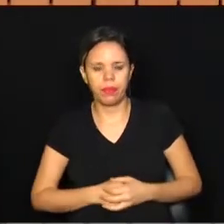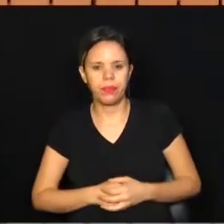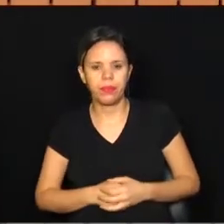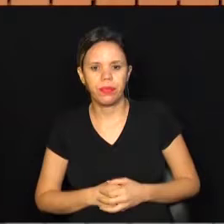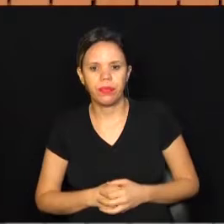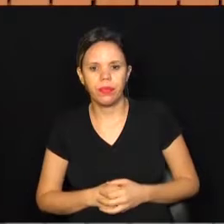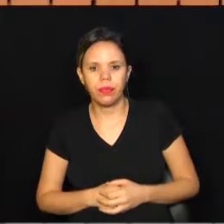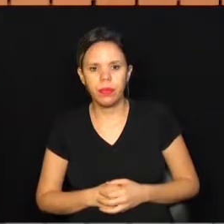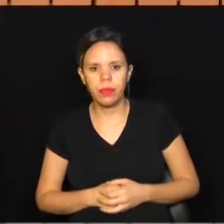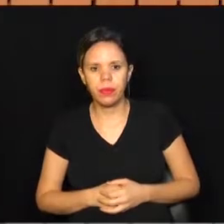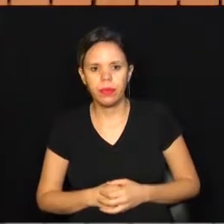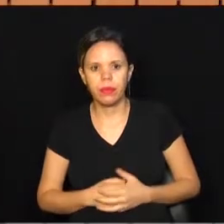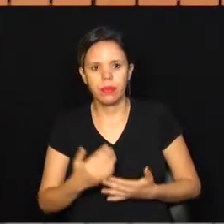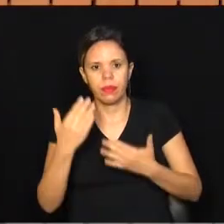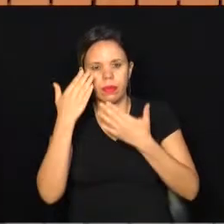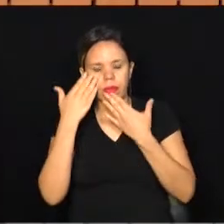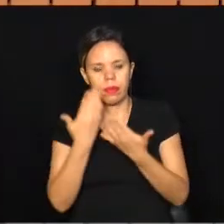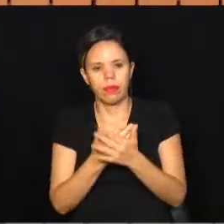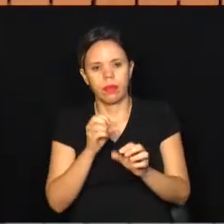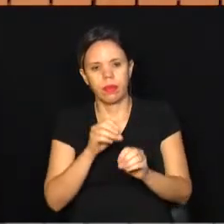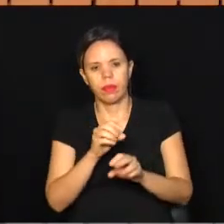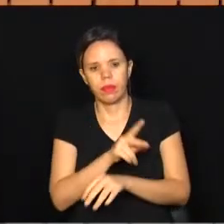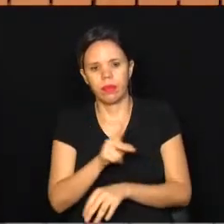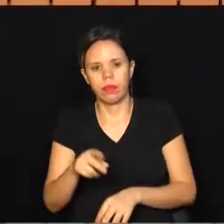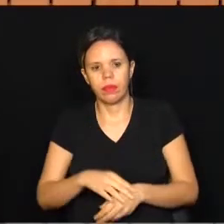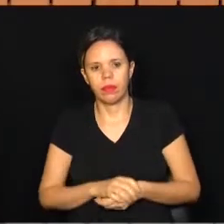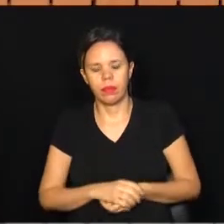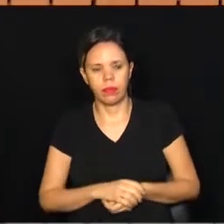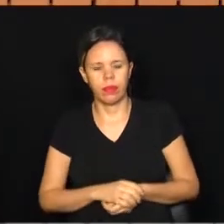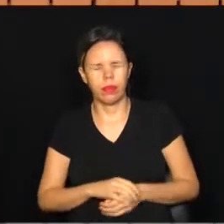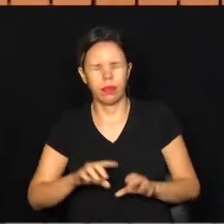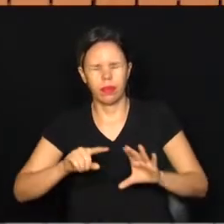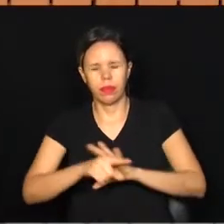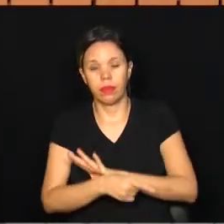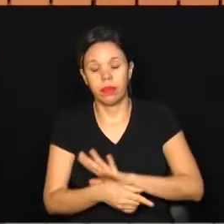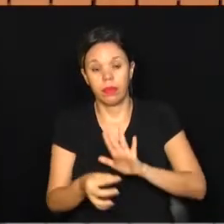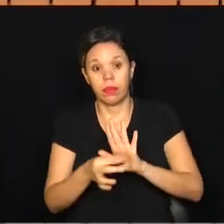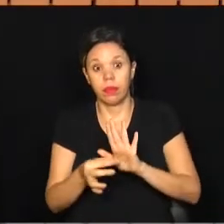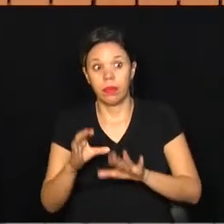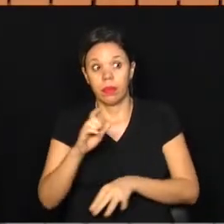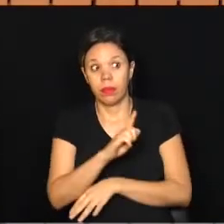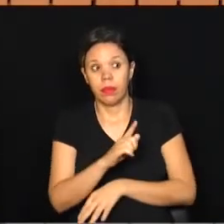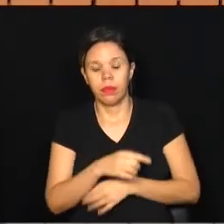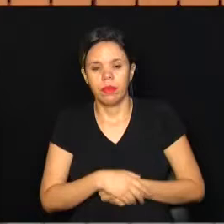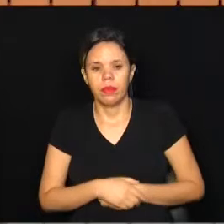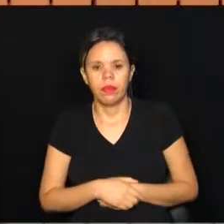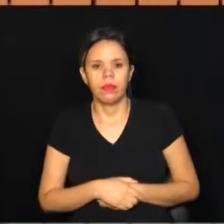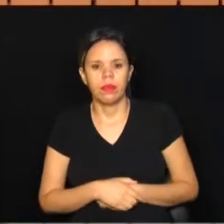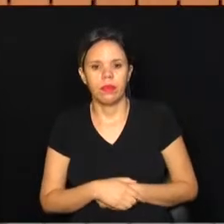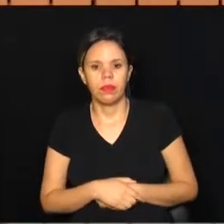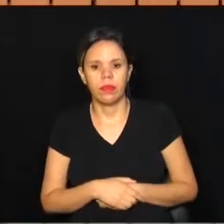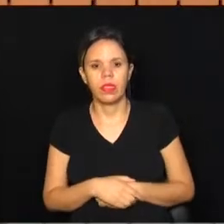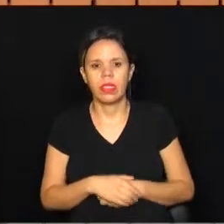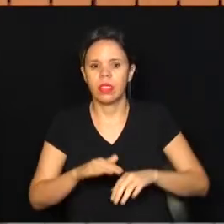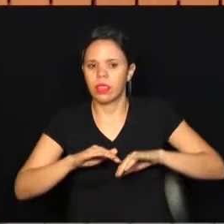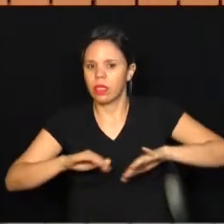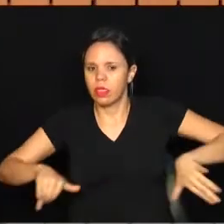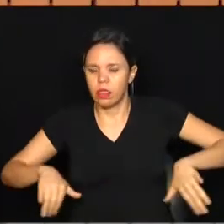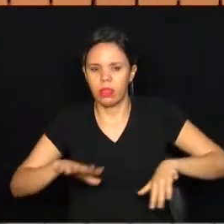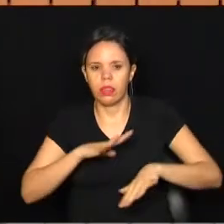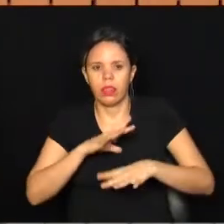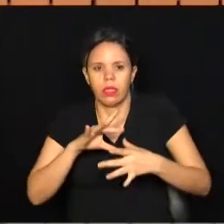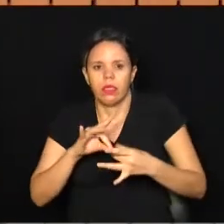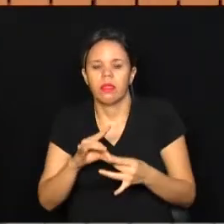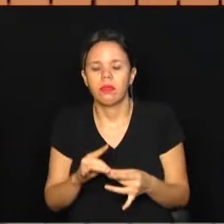fala aqui, gratidão pela aula, professora, aprofundar o olhar sobre o Campo Grande sem desconectar do município, da